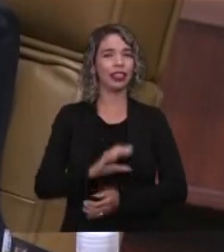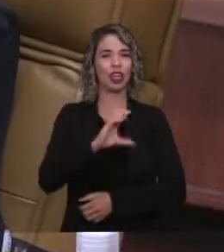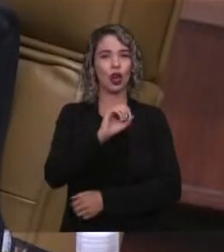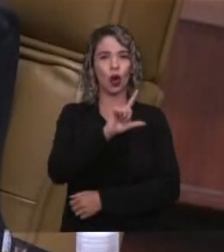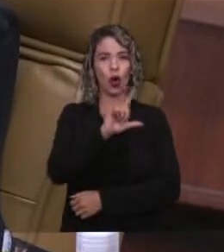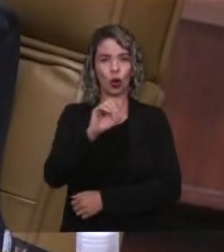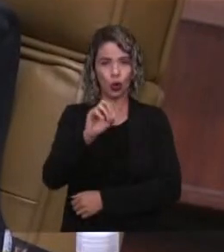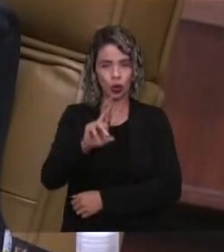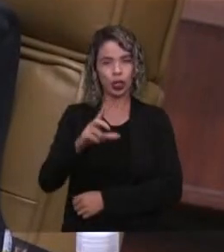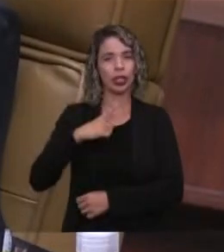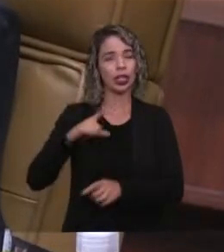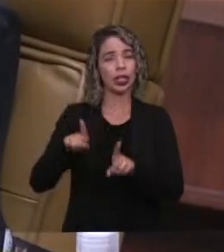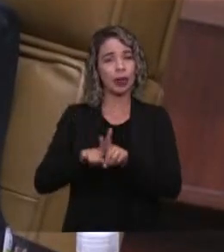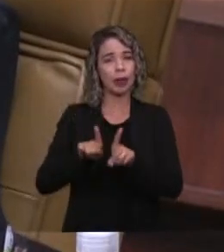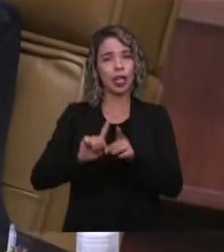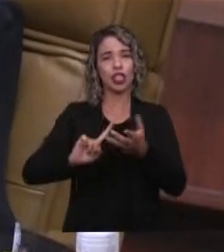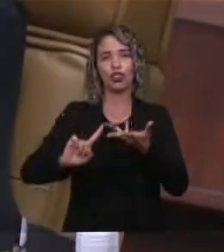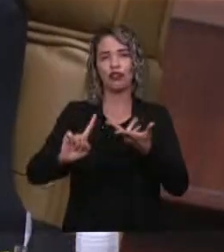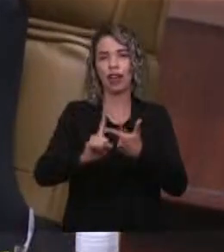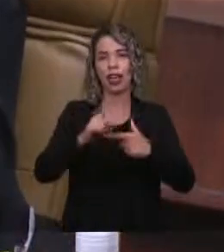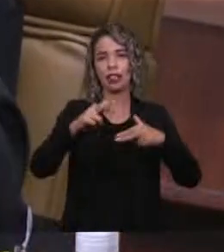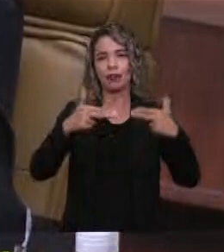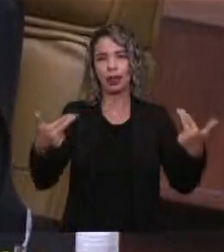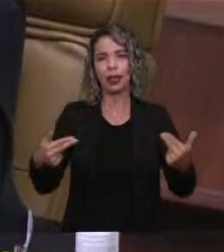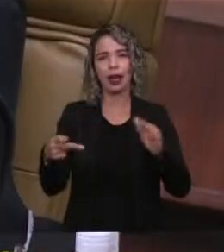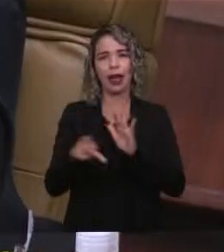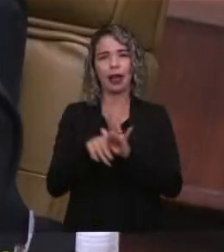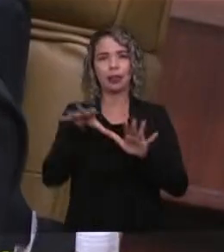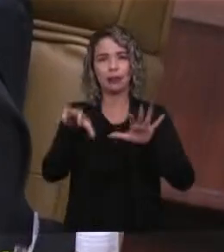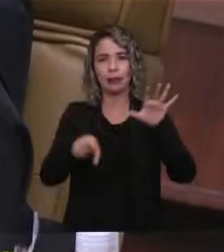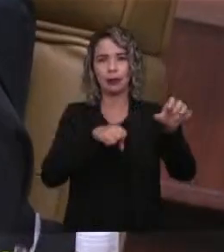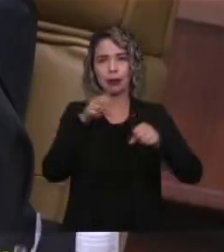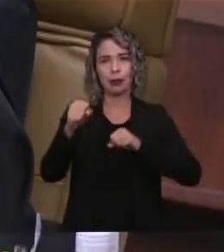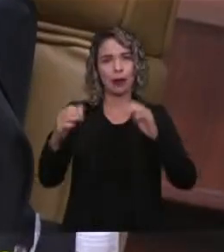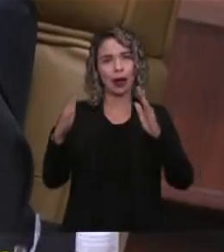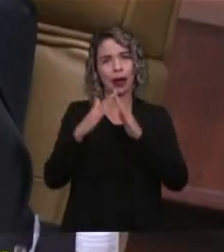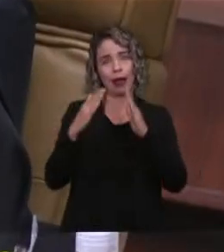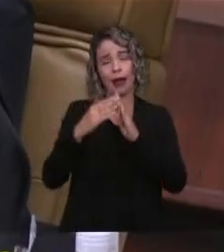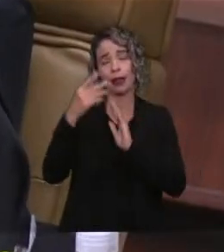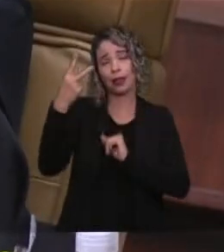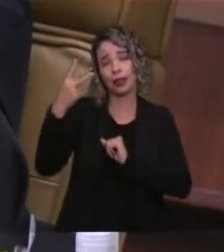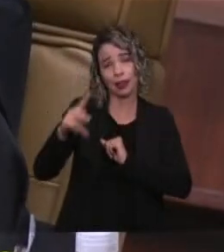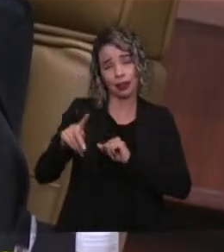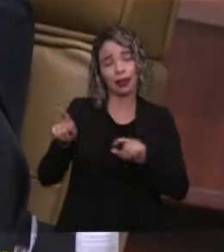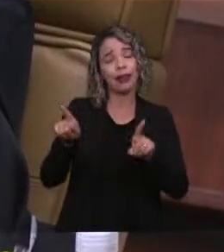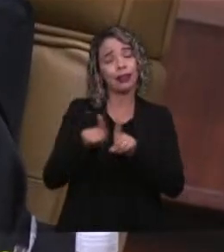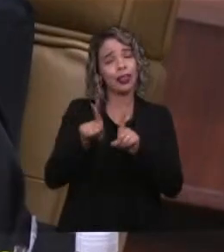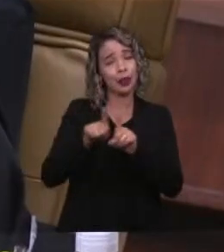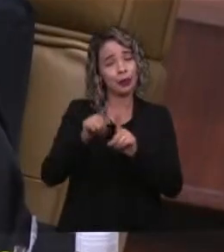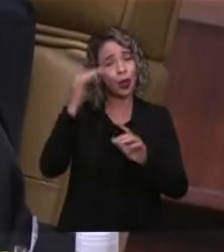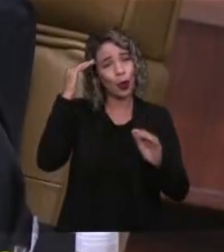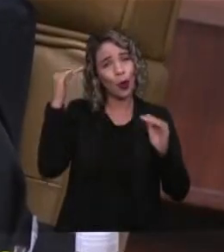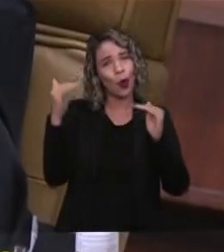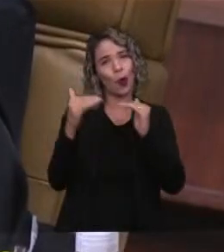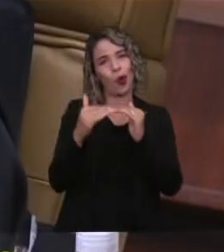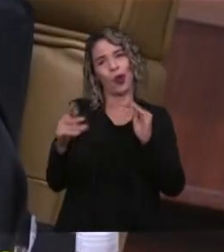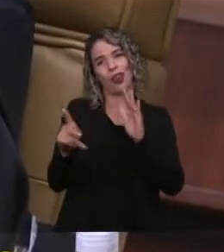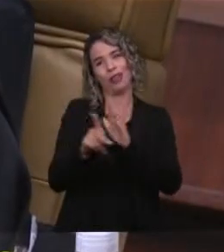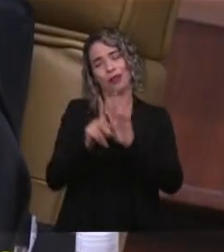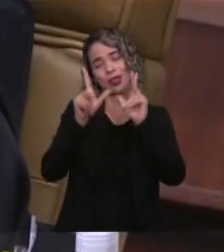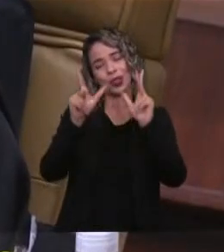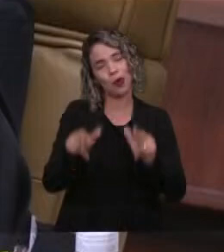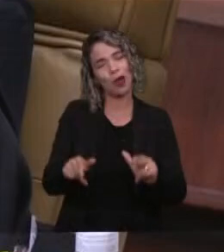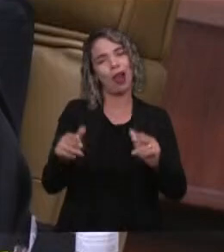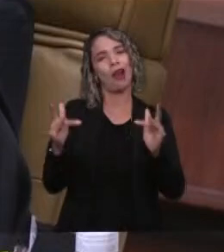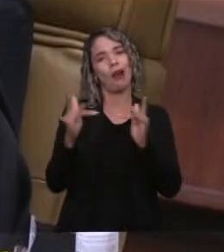e diversos materiais apreendidos na própria residência de Fernando Collor relacionados à BR